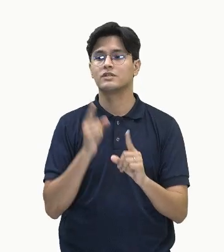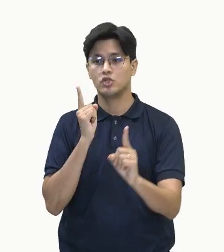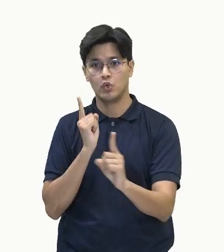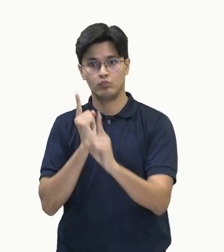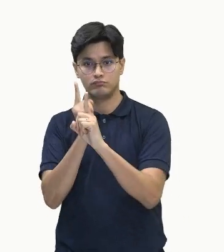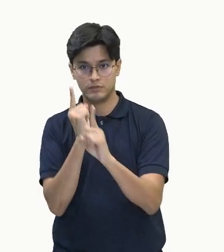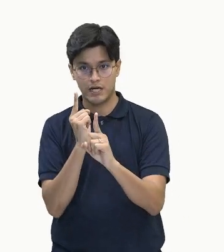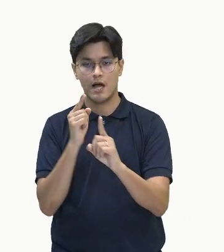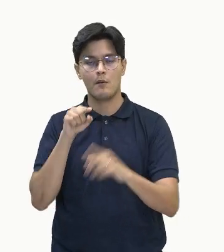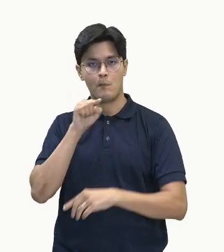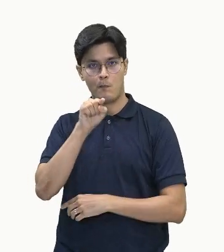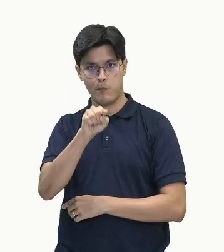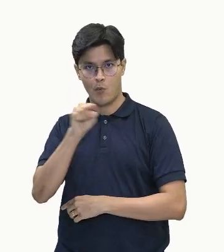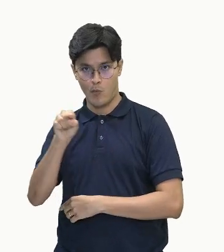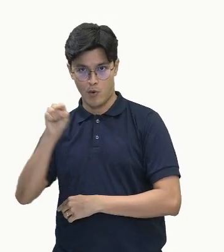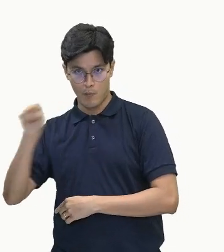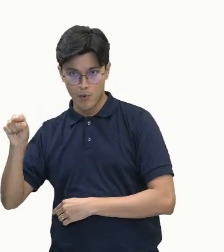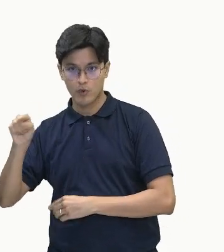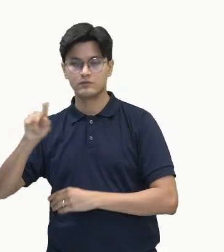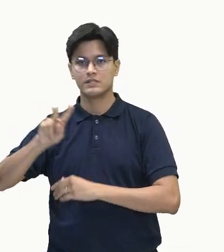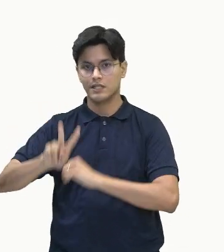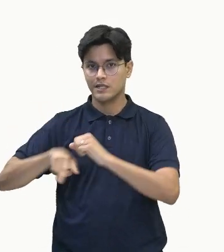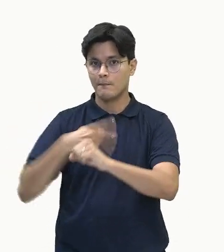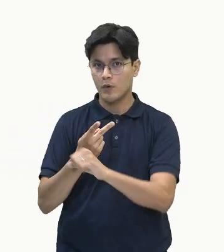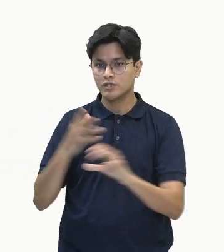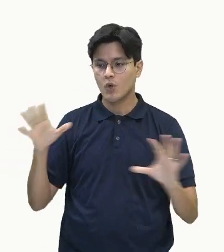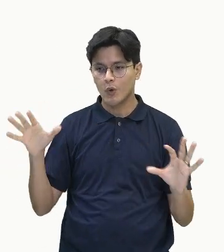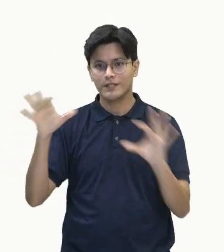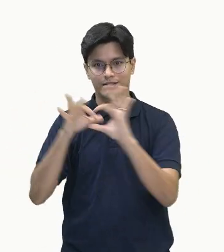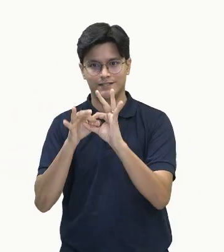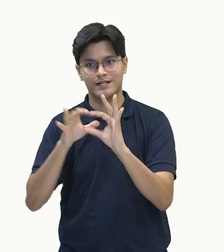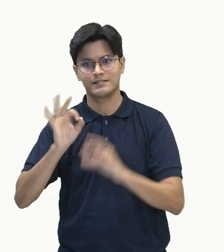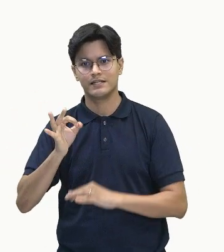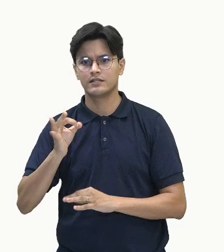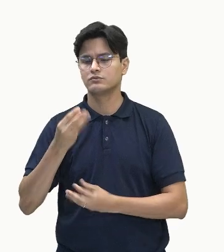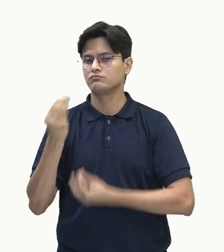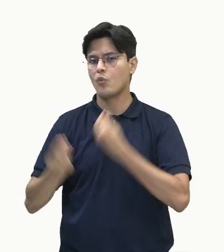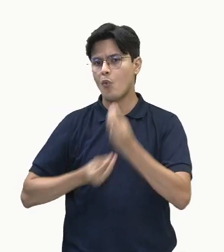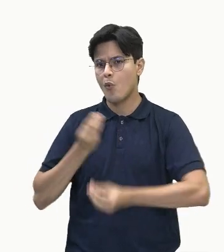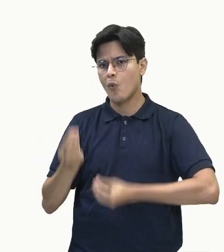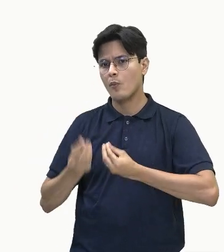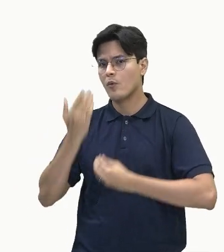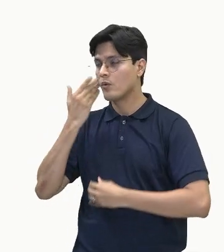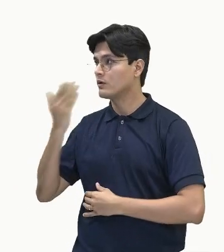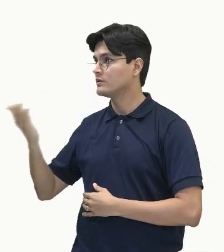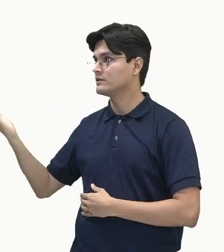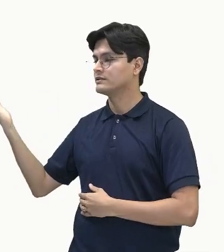vai unir esses 4 pontos. Beleza. 4 pontos unidos aí na